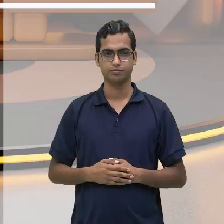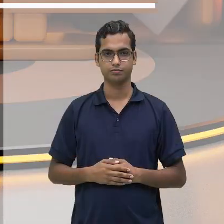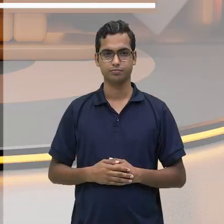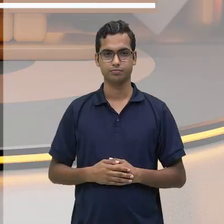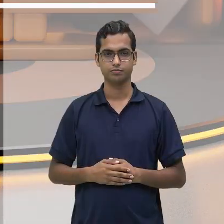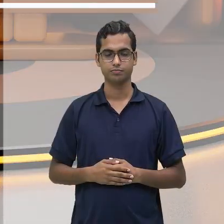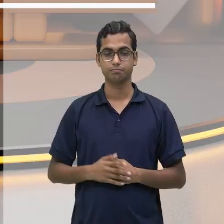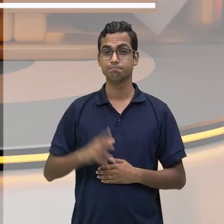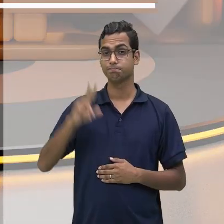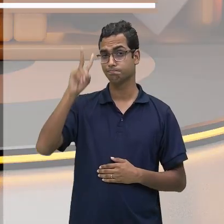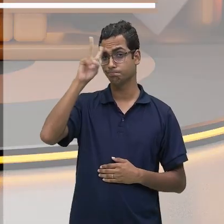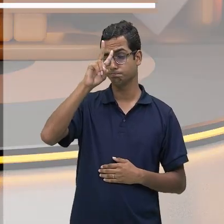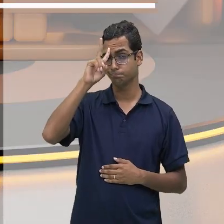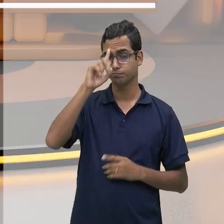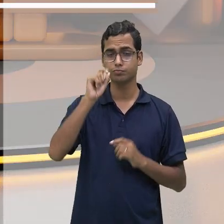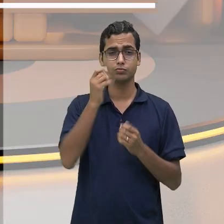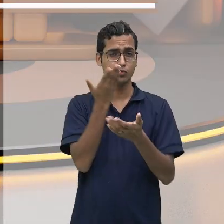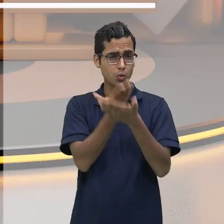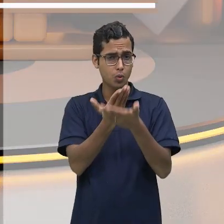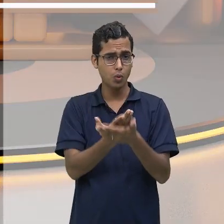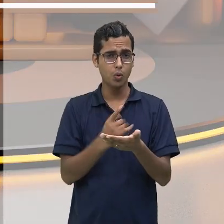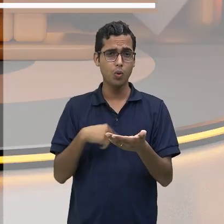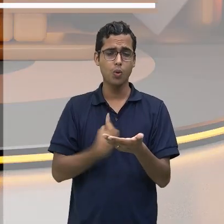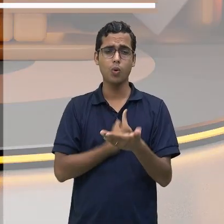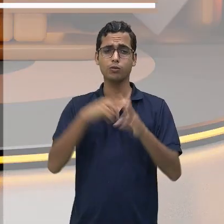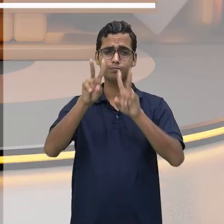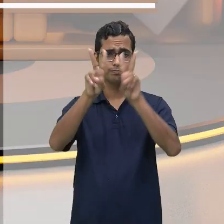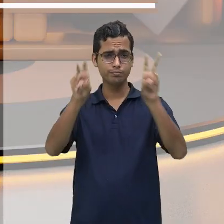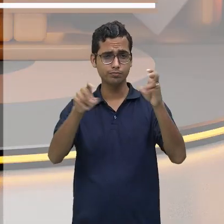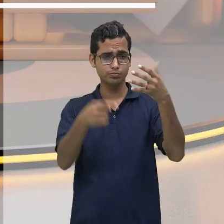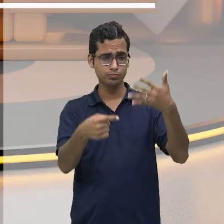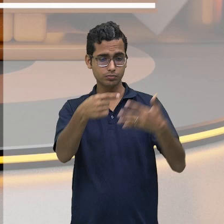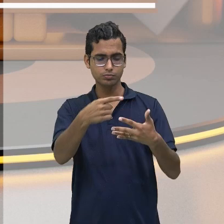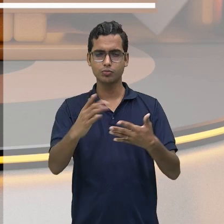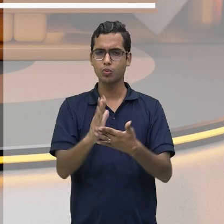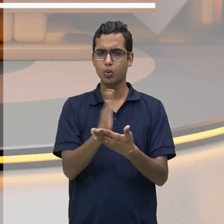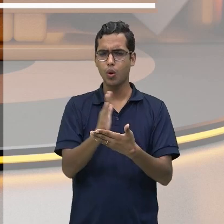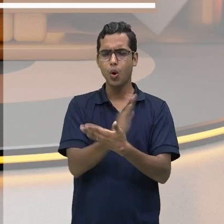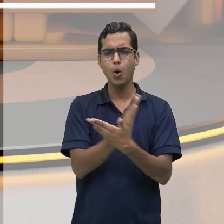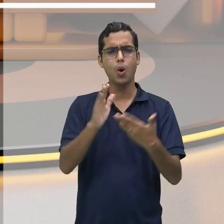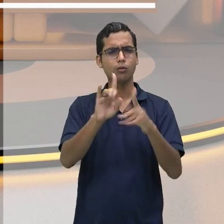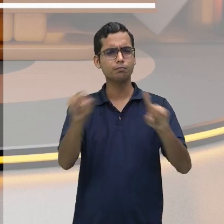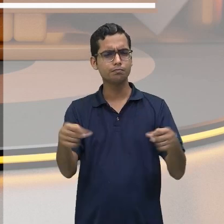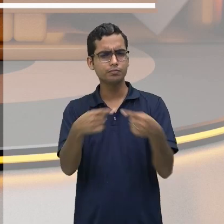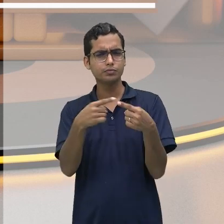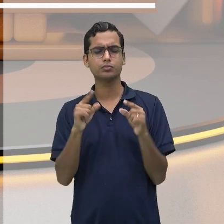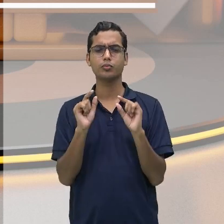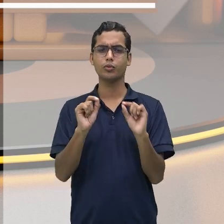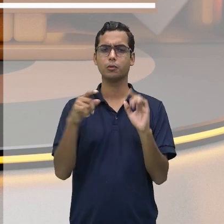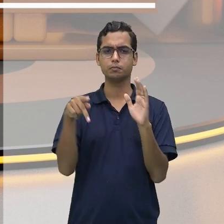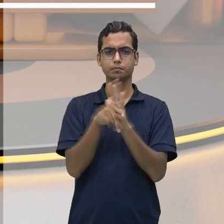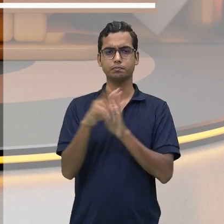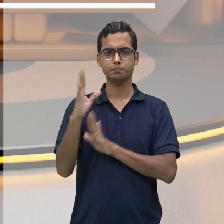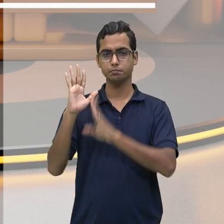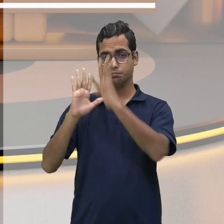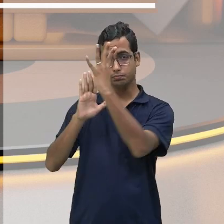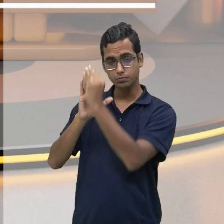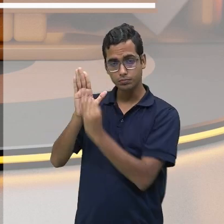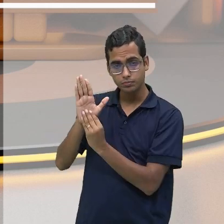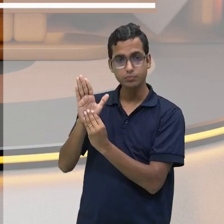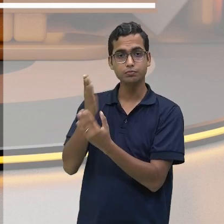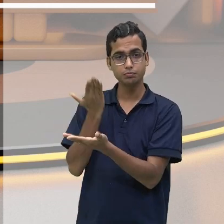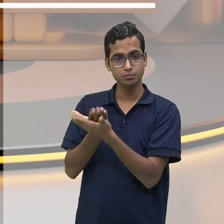Vamos relembrar o que nós estudamos sobre alguns assuntos aí que vão estar relacionados ao conteúdo, né,